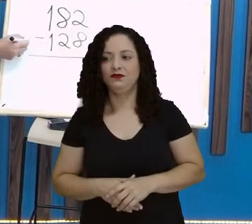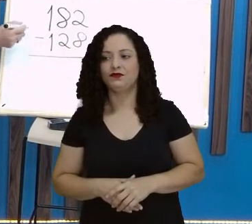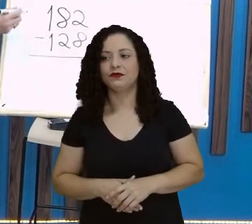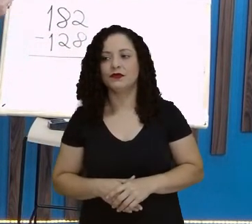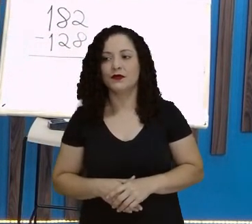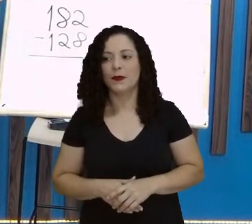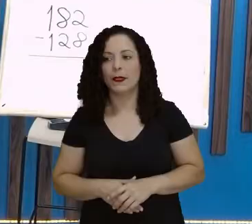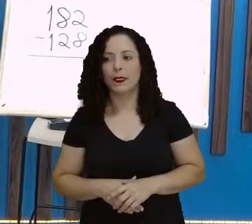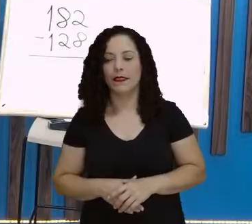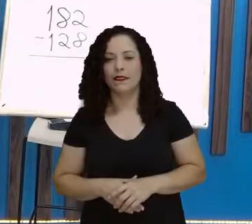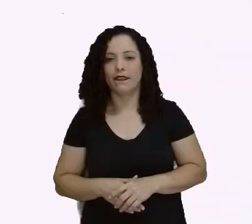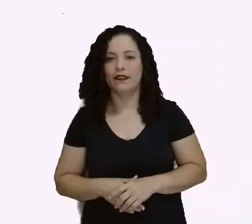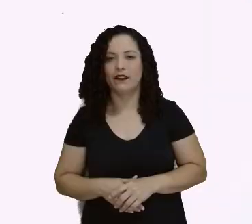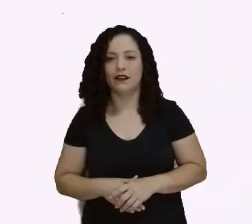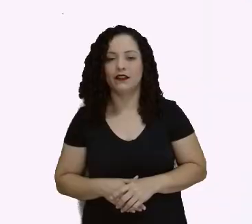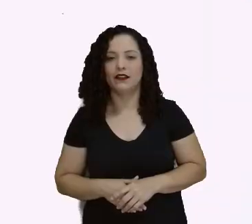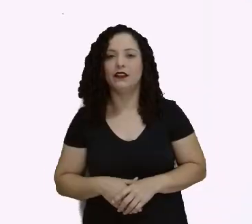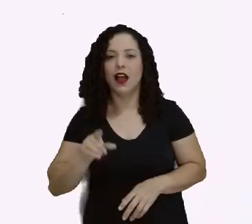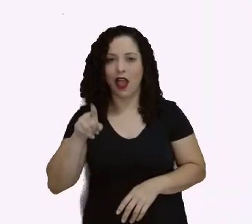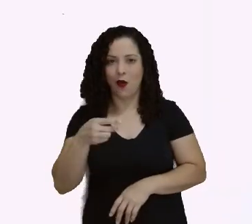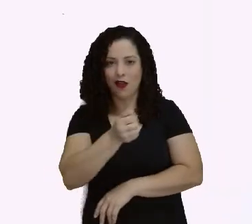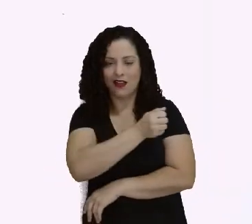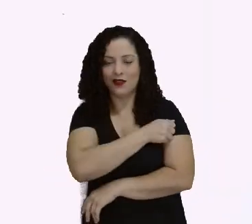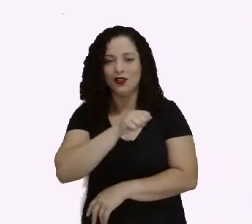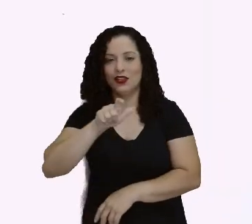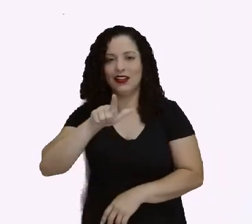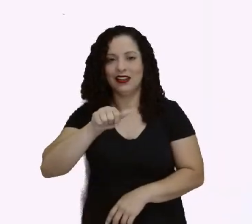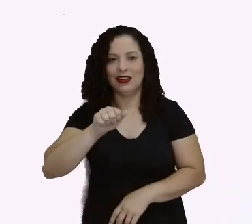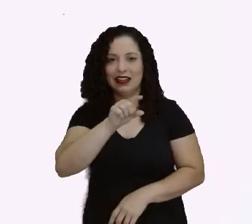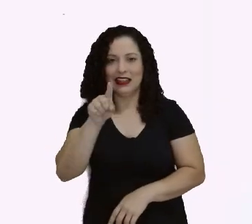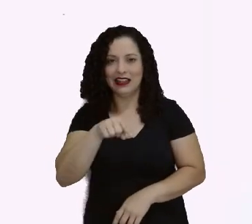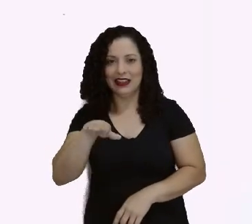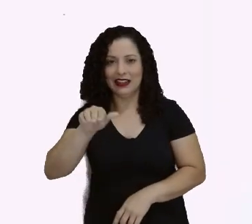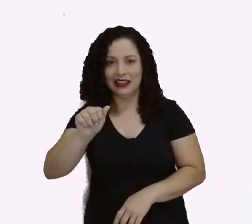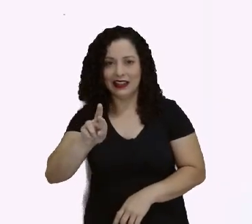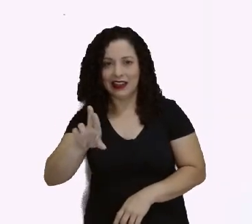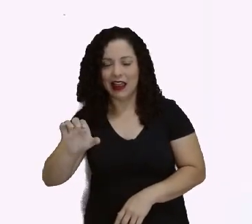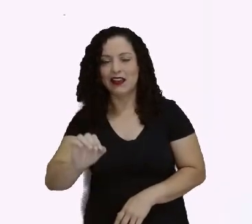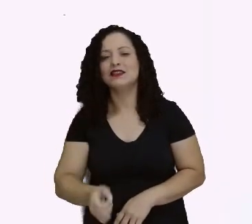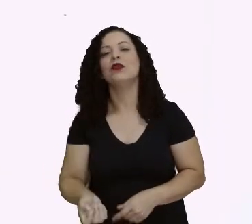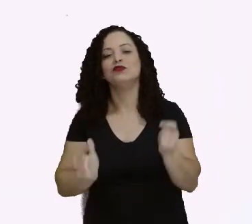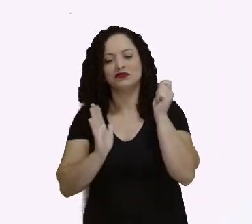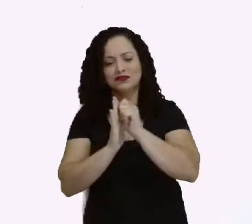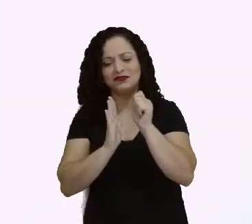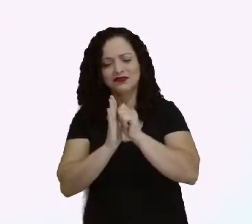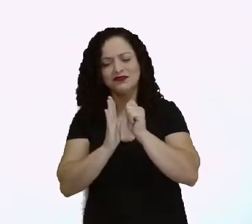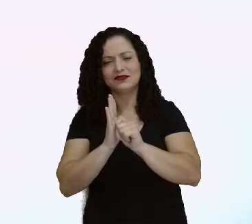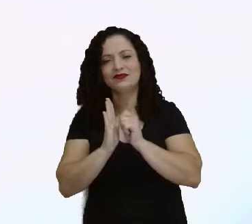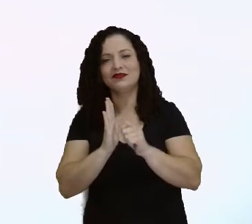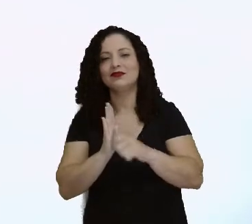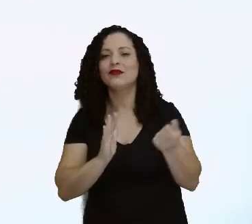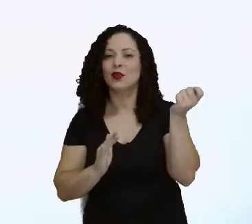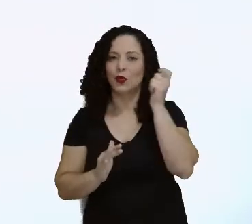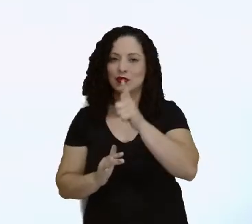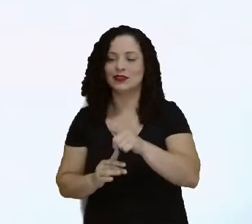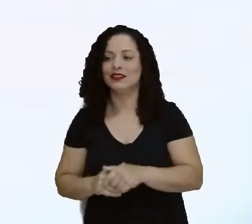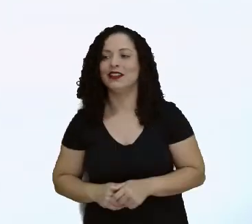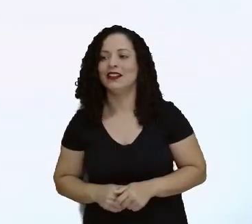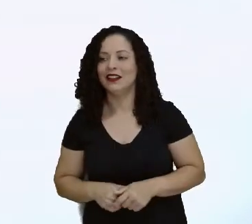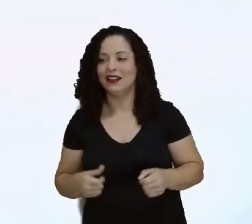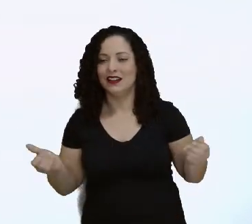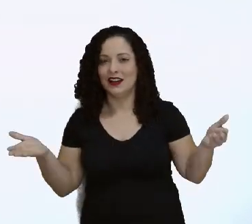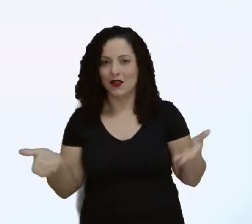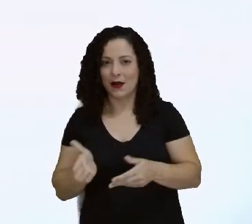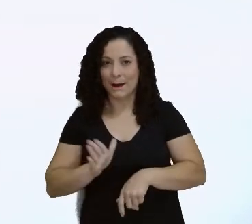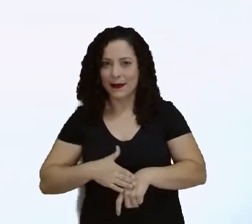Então... O Lázaro também fez a continha, viu? Fez a continha já? Fez. Lázaro tá participando bem, né? Deixa eu ver se assim... Ah, agora